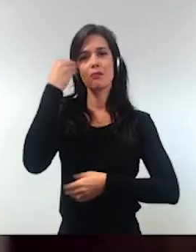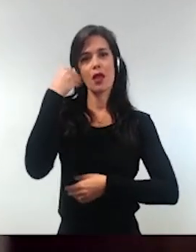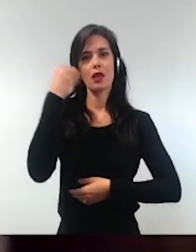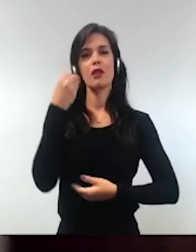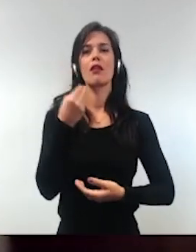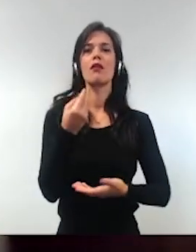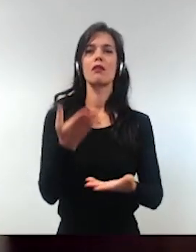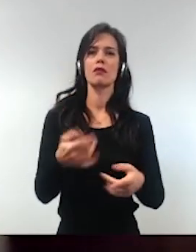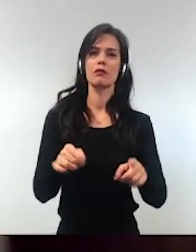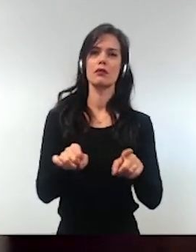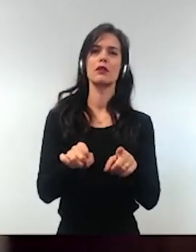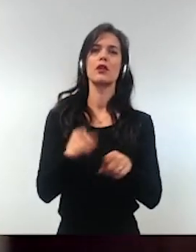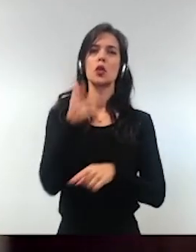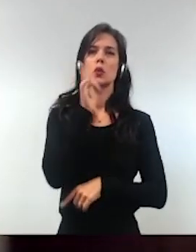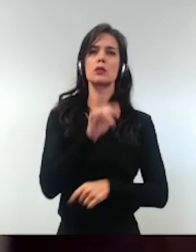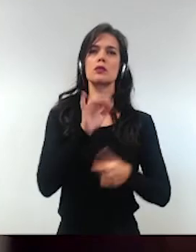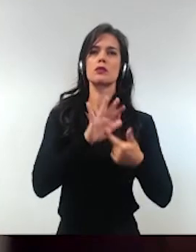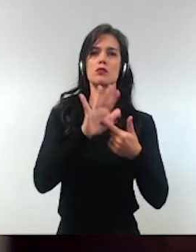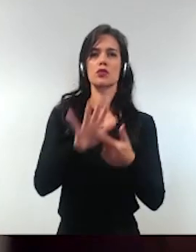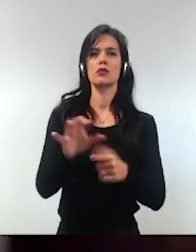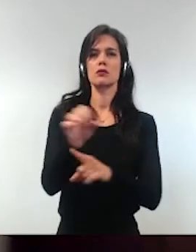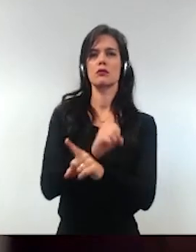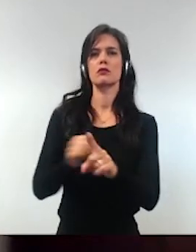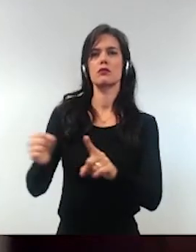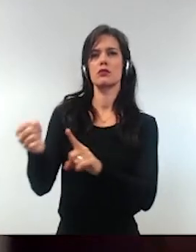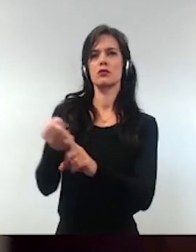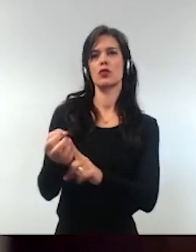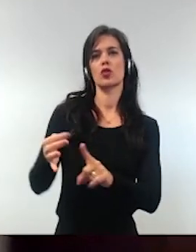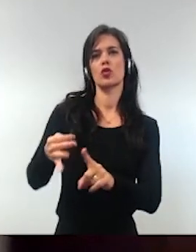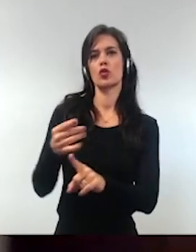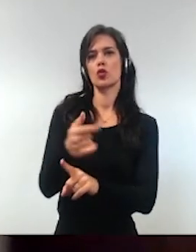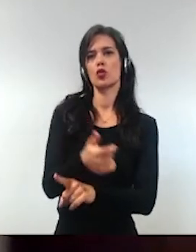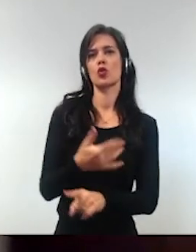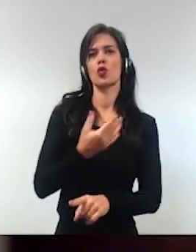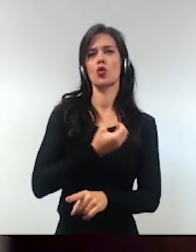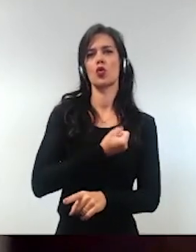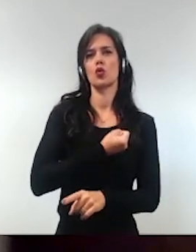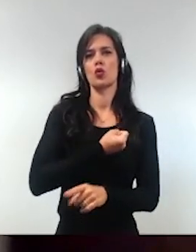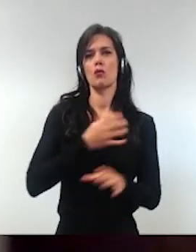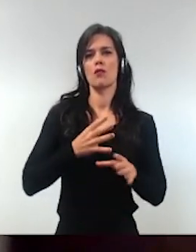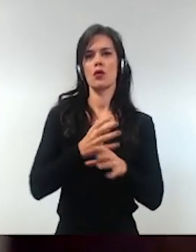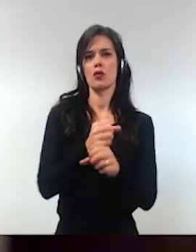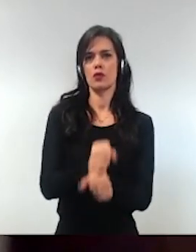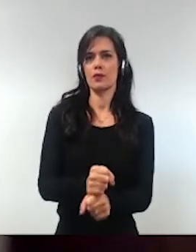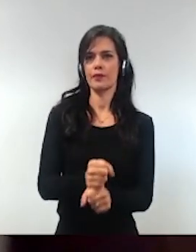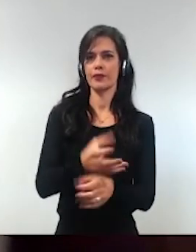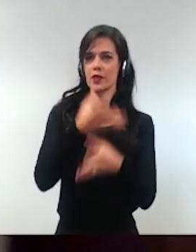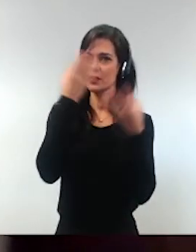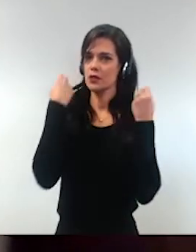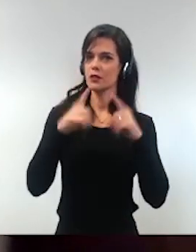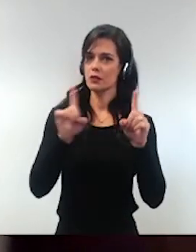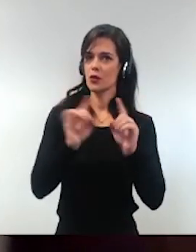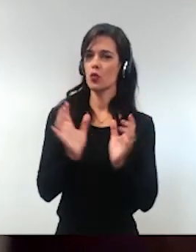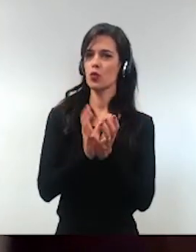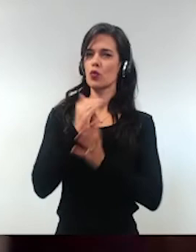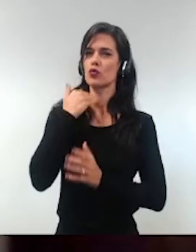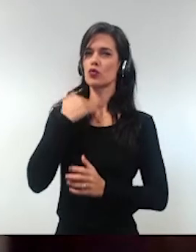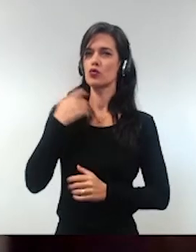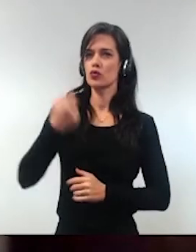e conseguimos apresentar à sociedade todos esses números. Não se esqueçam que os juízes